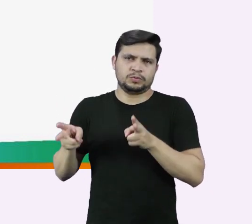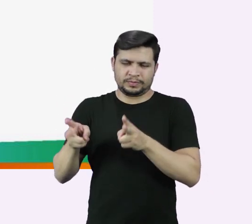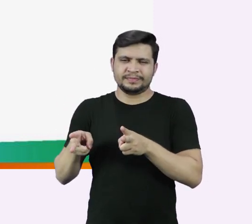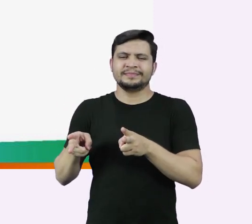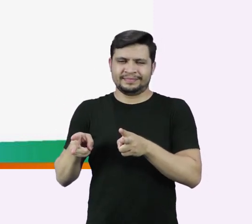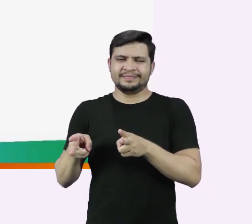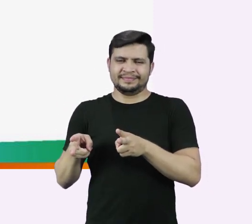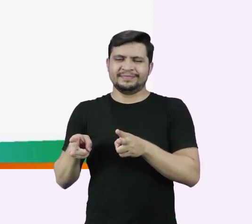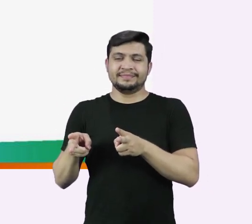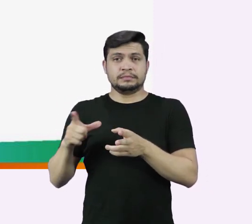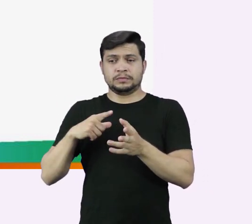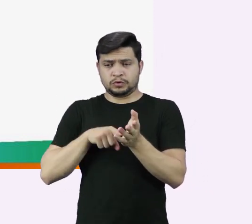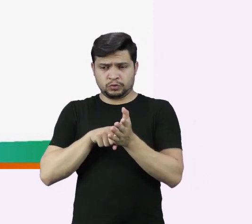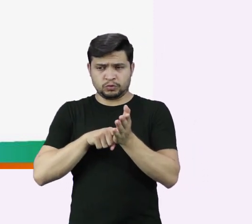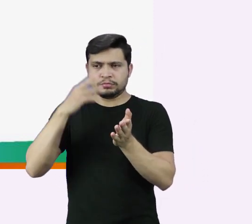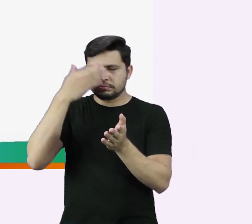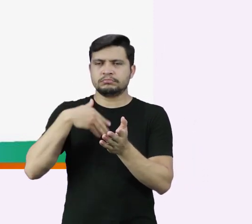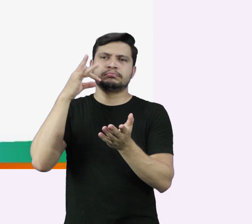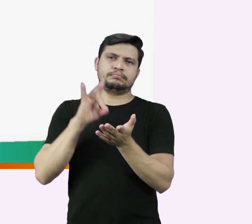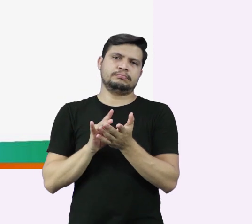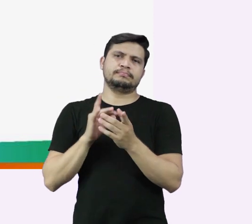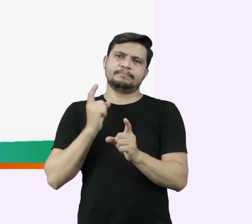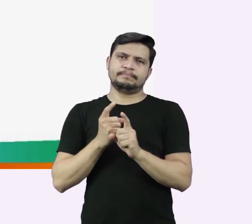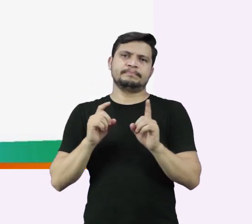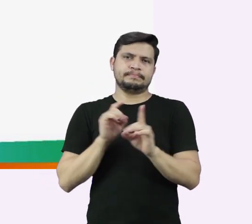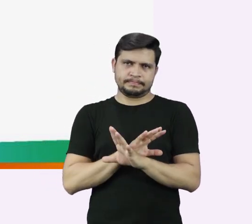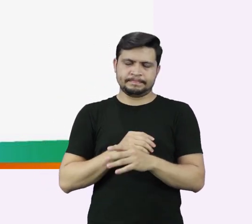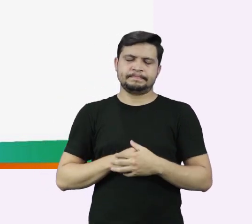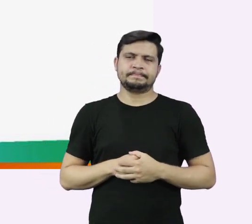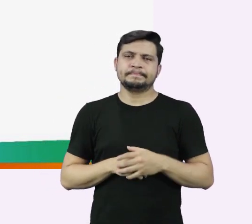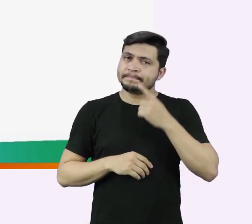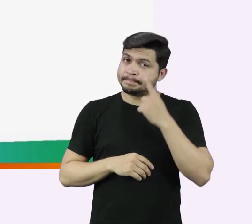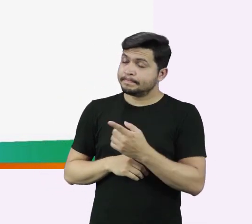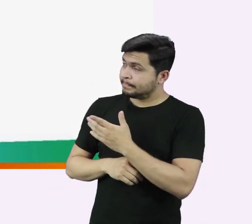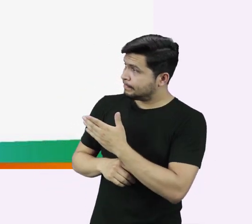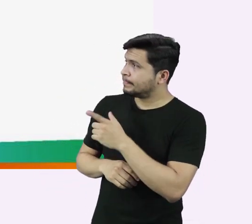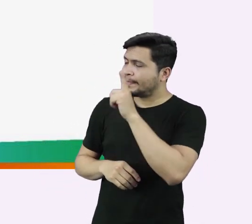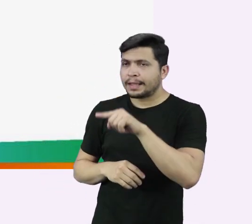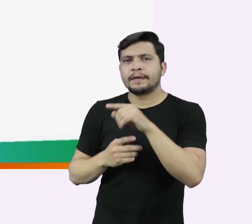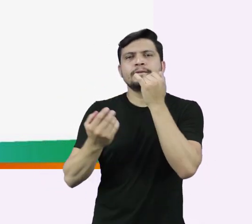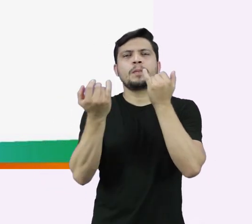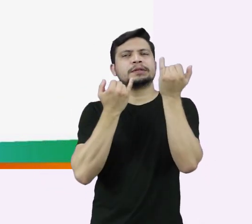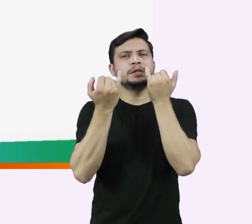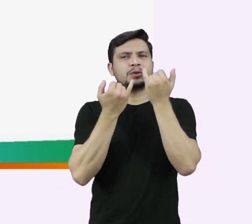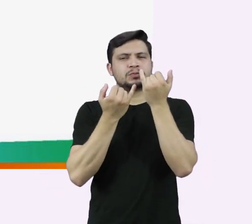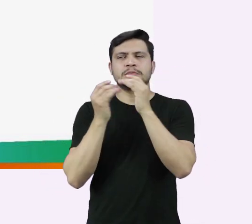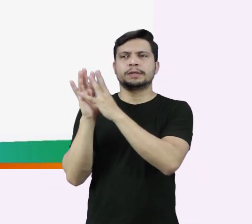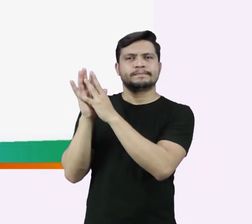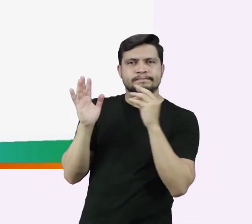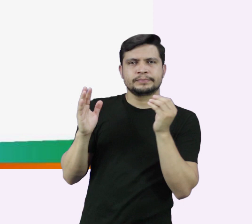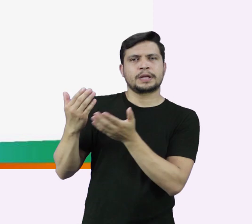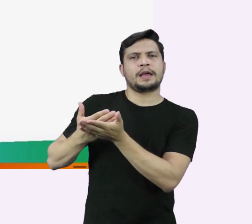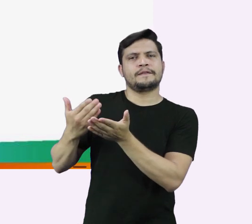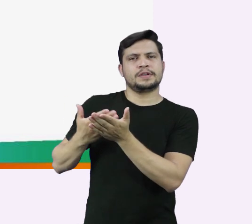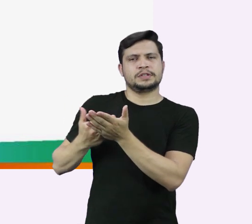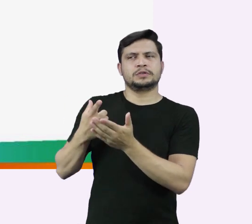são dados, né, que foi retirado no caso desse artigo da revista Science, né, de janeiro de 2012. E aí eu tenho aqui uma tabela em